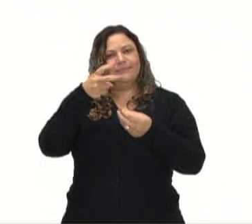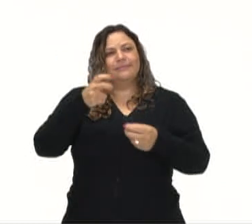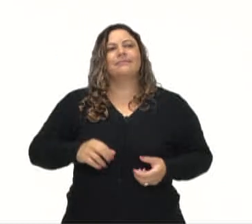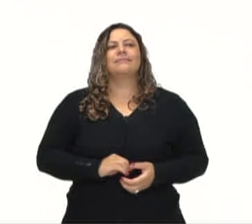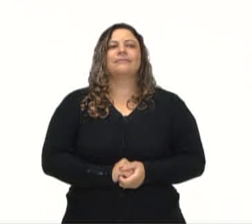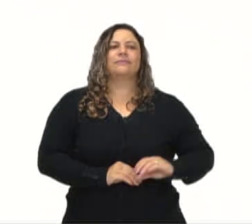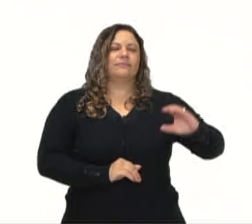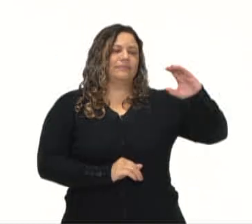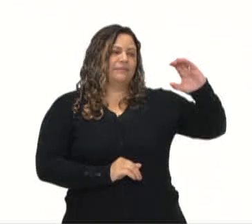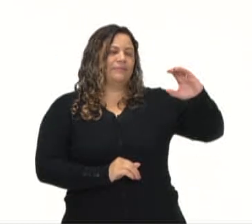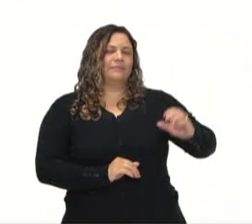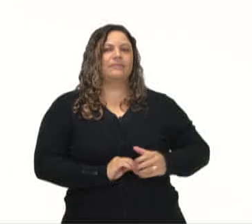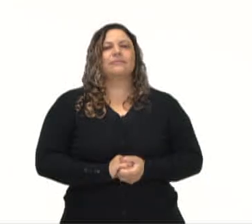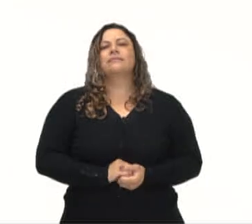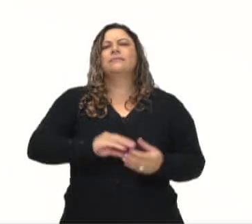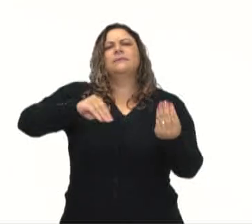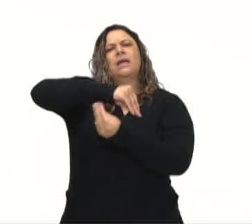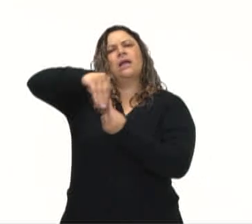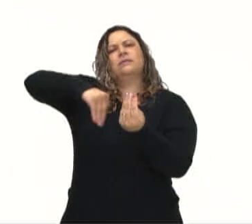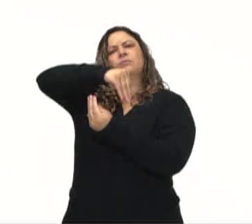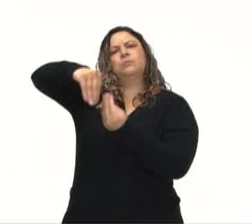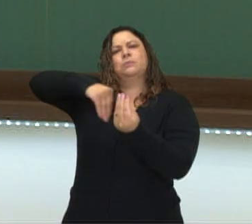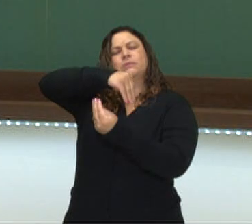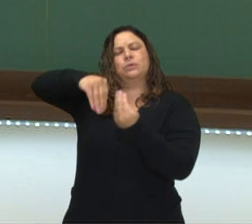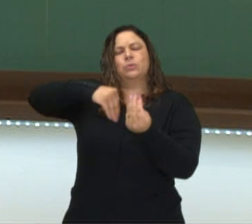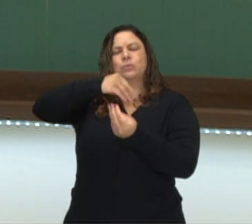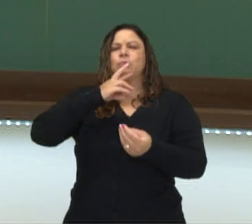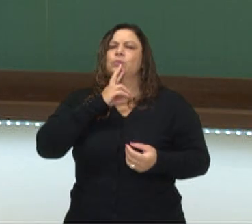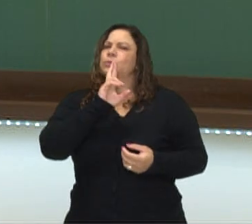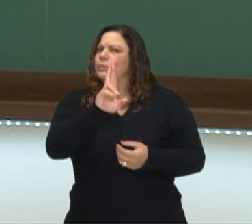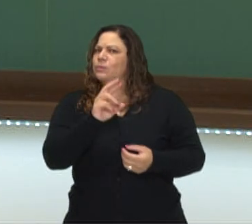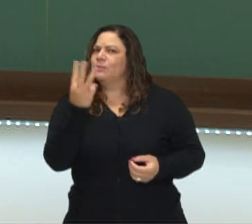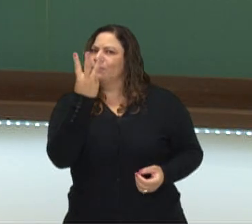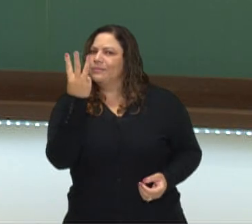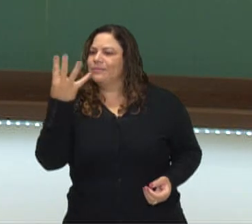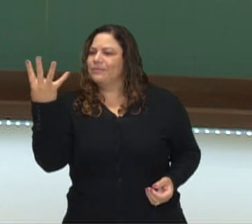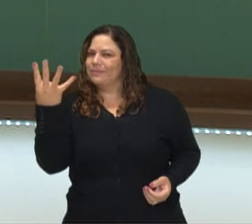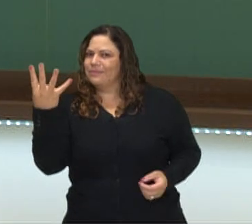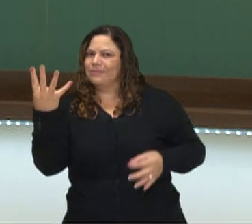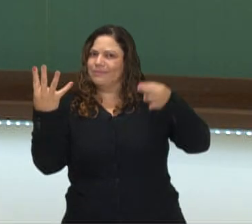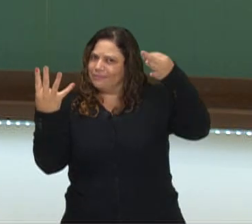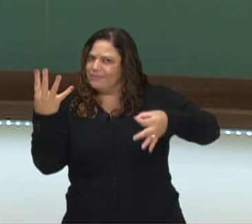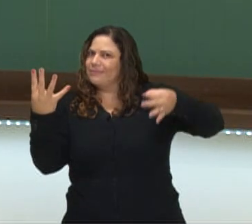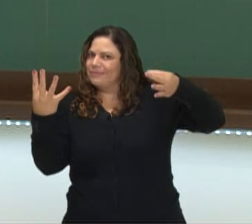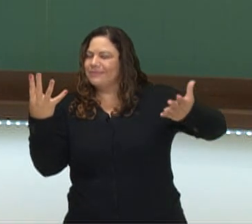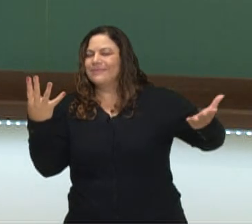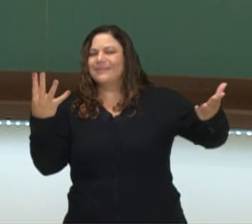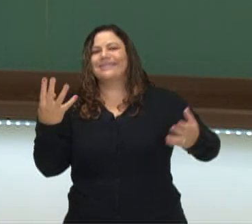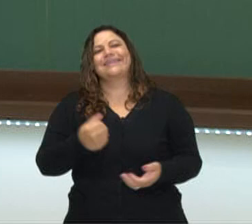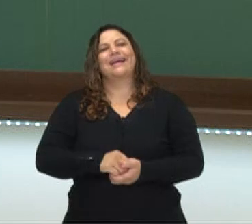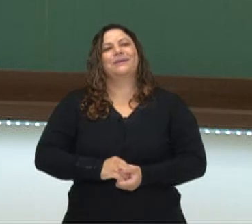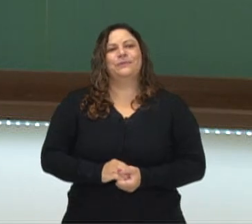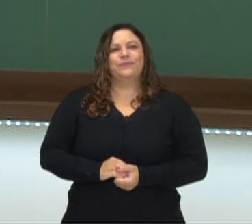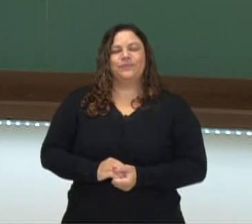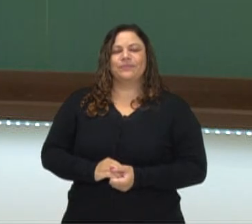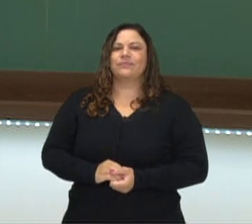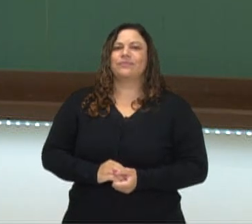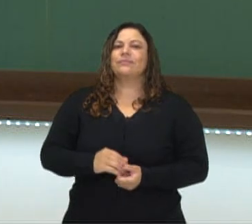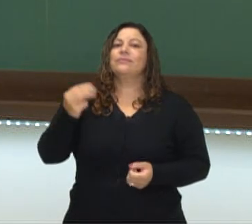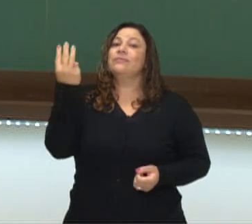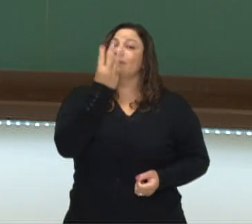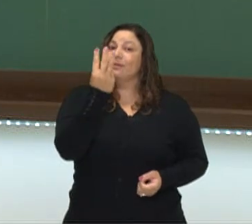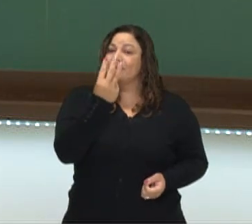elemento, por isso, substância simples. Parabéns! Pergunta B: quais são as substâncias compostas? Ou seja,